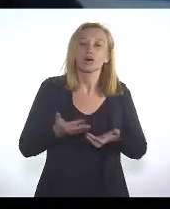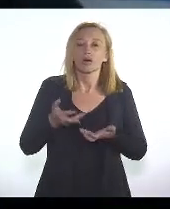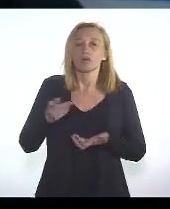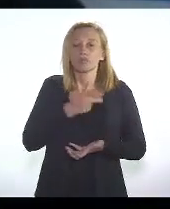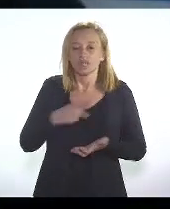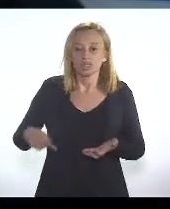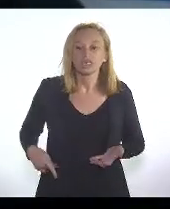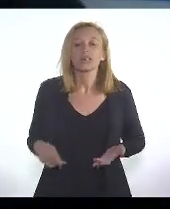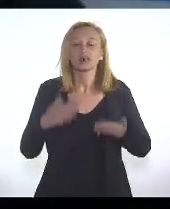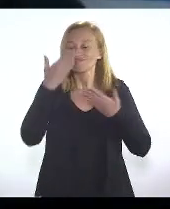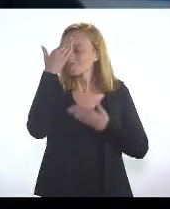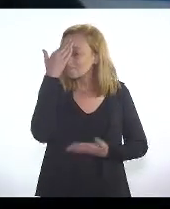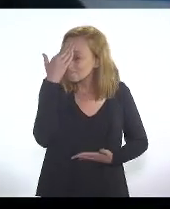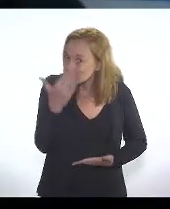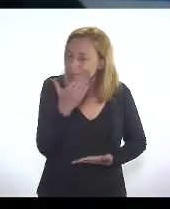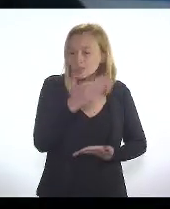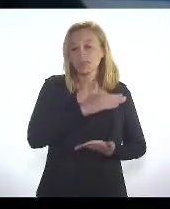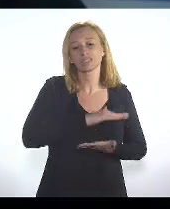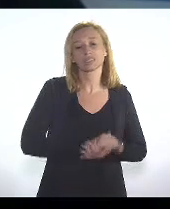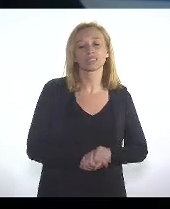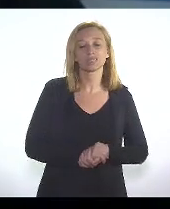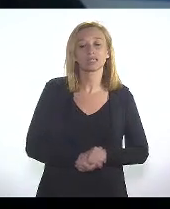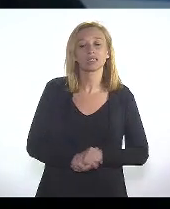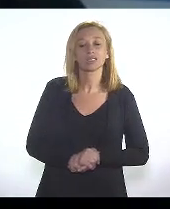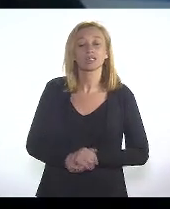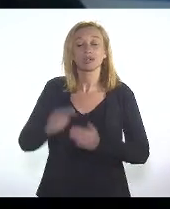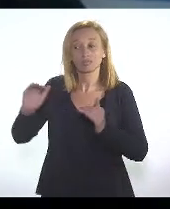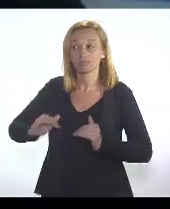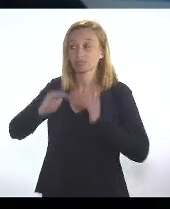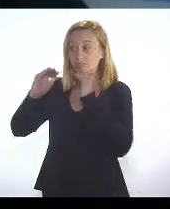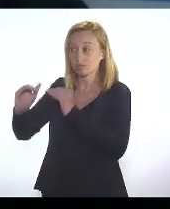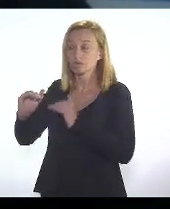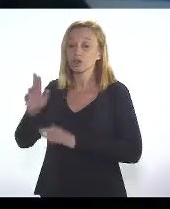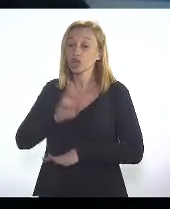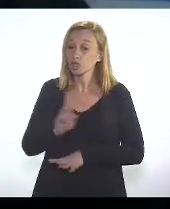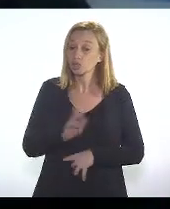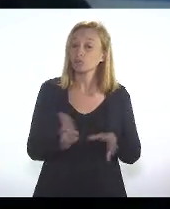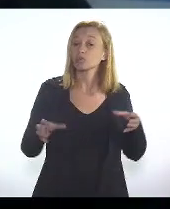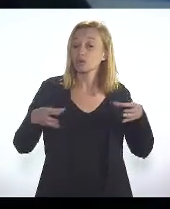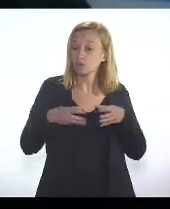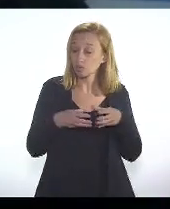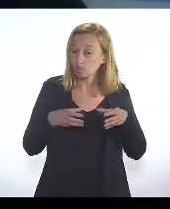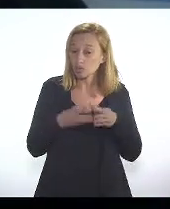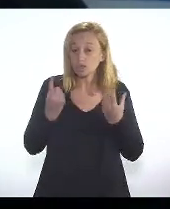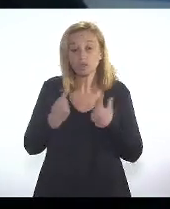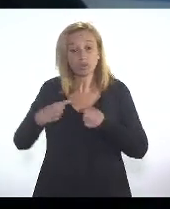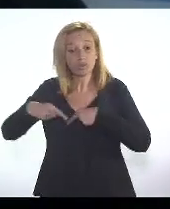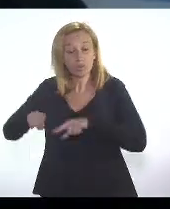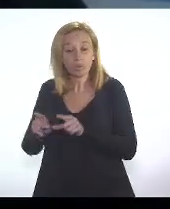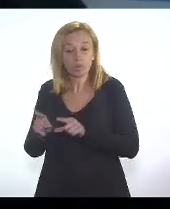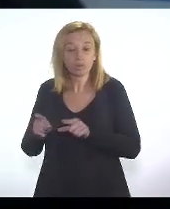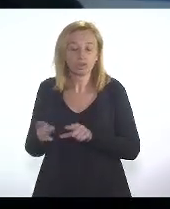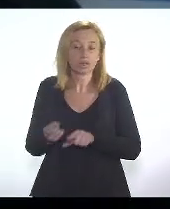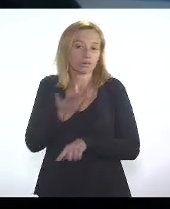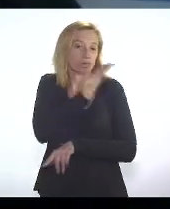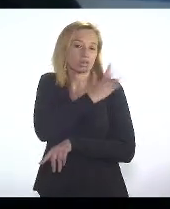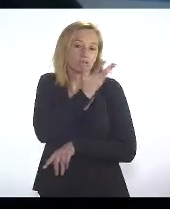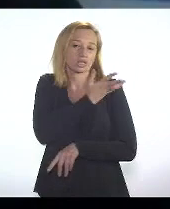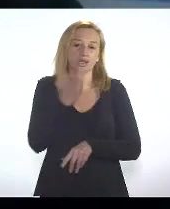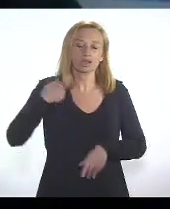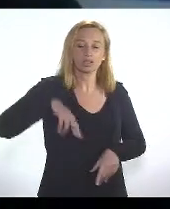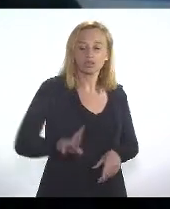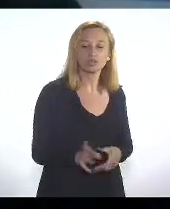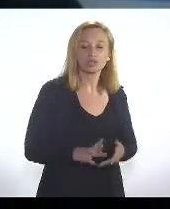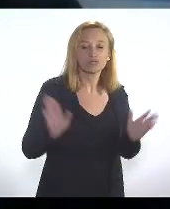presidente, agradecer de público a Vossa Excelência, em nome da Comissão contra a Intolerância Religiosa,